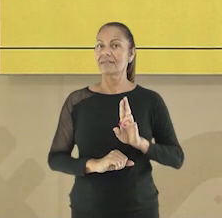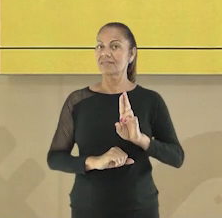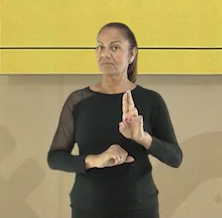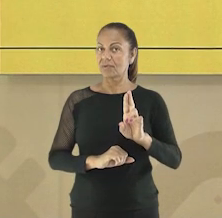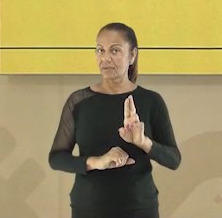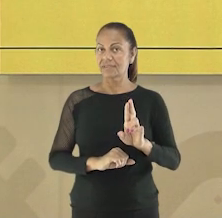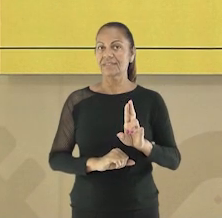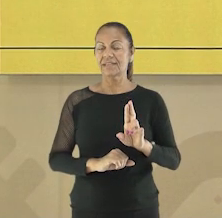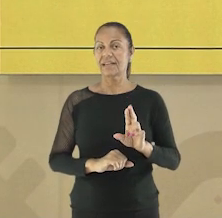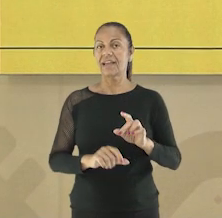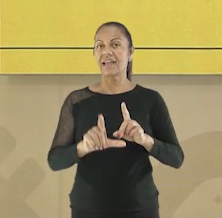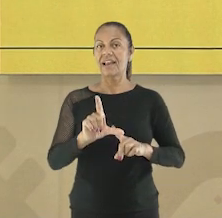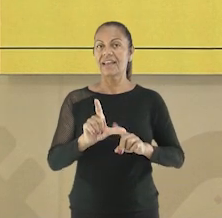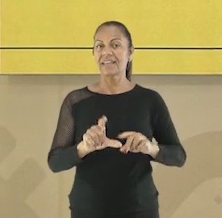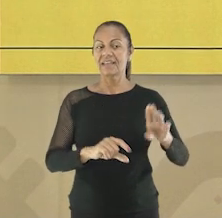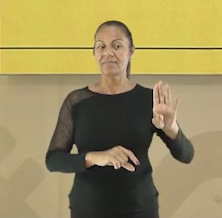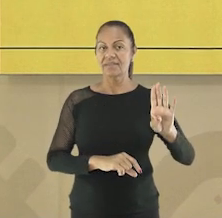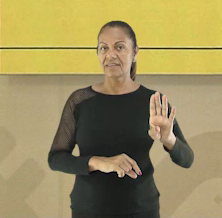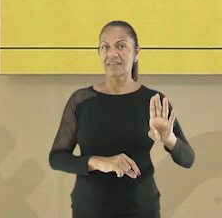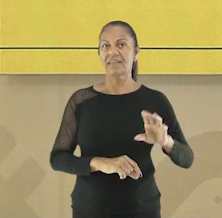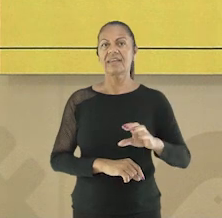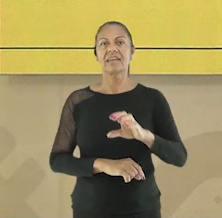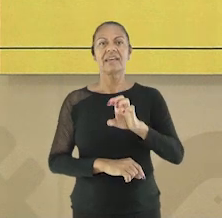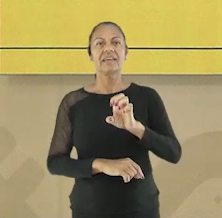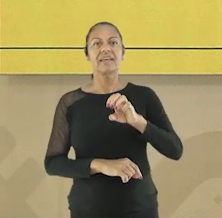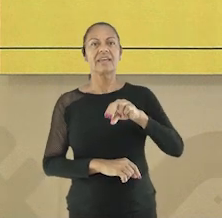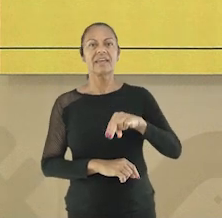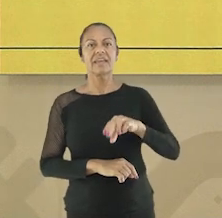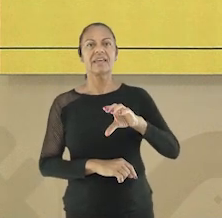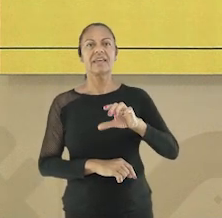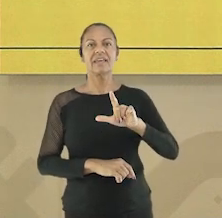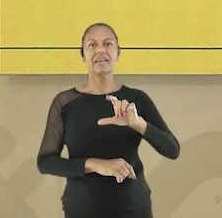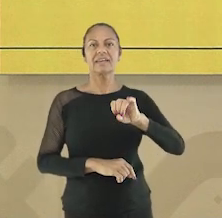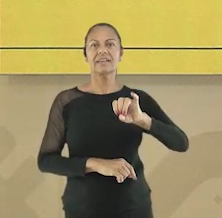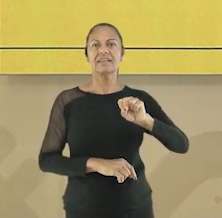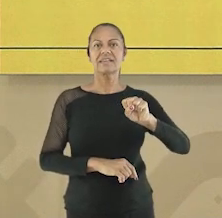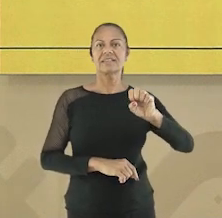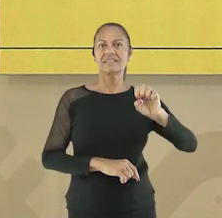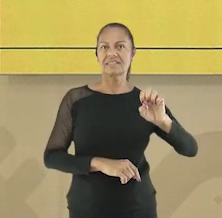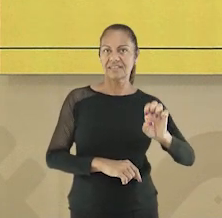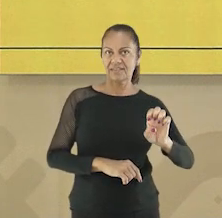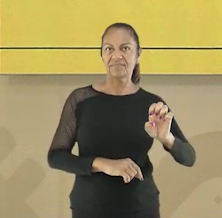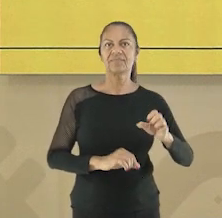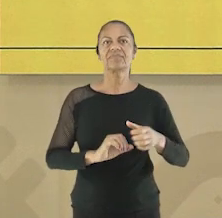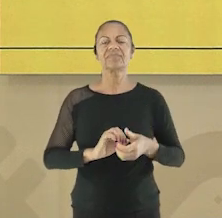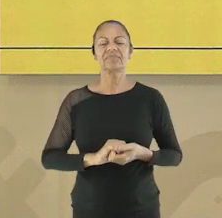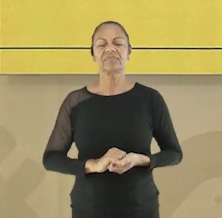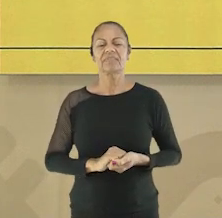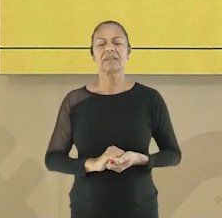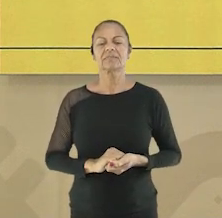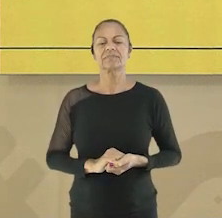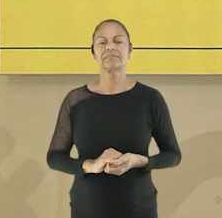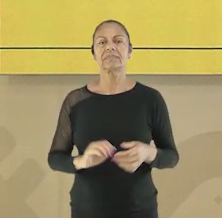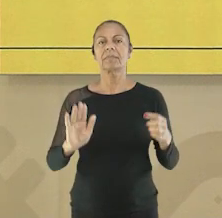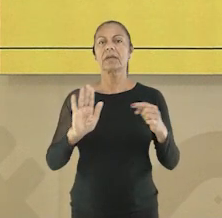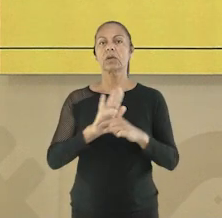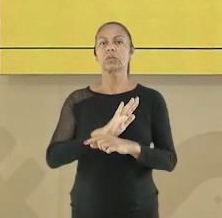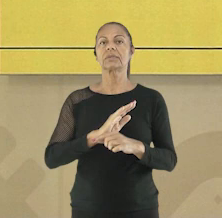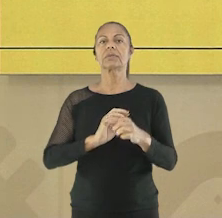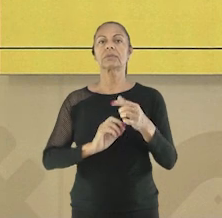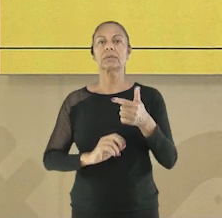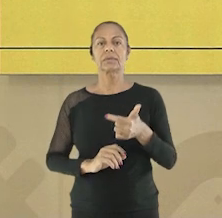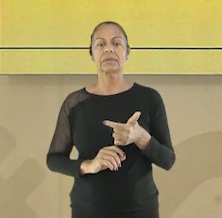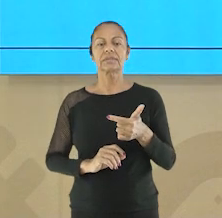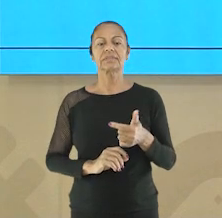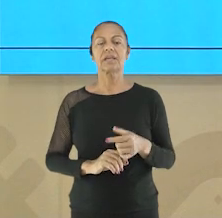Resposta da questão 1 é a letra B, ênclise. Na ênclise, o pronome átono aparece depois do verbo.